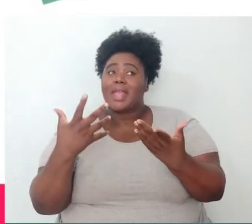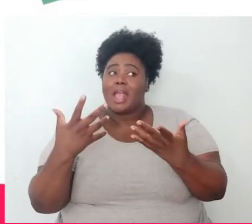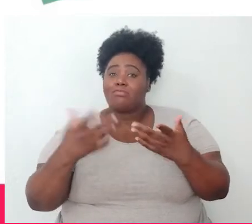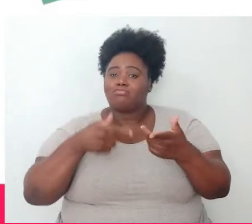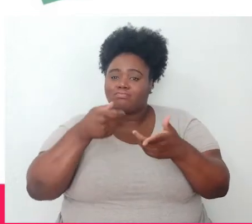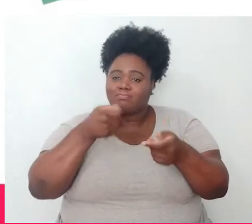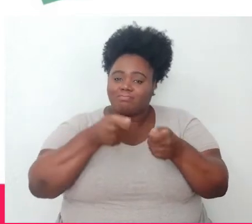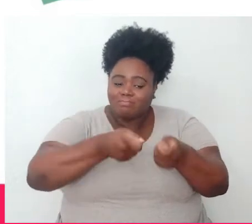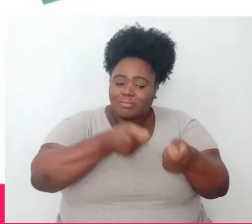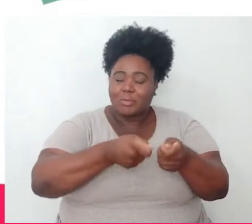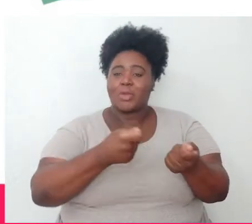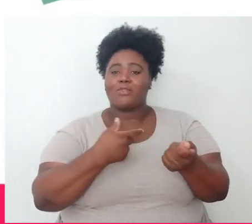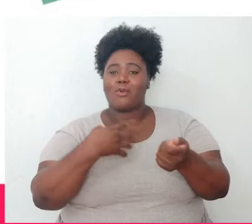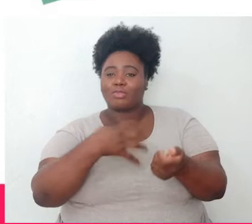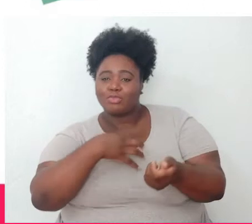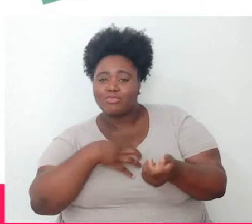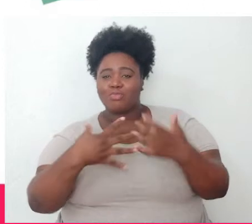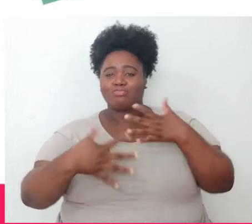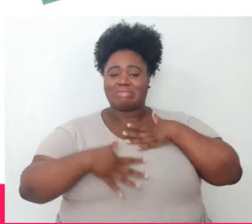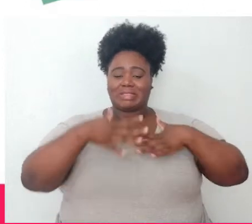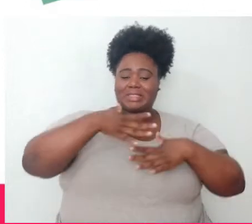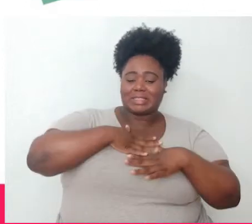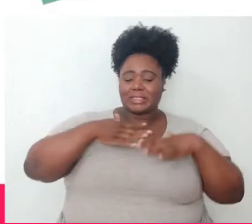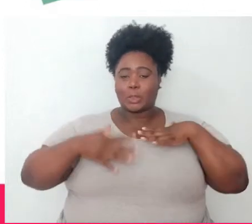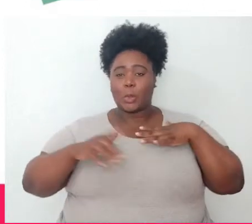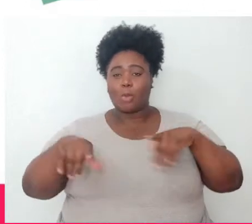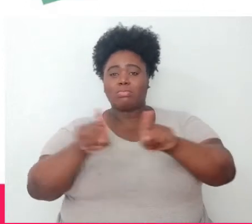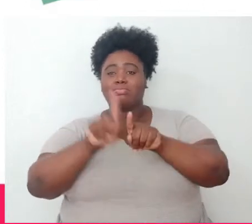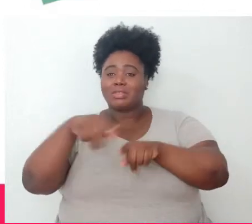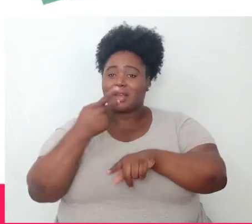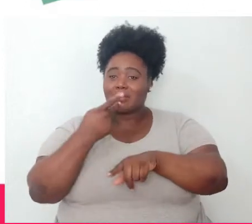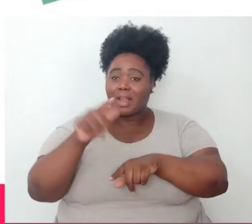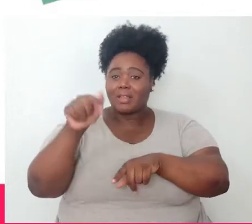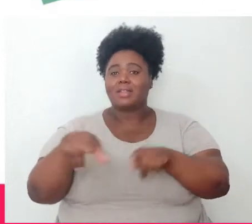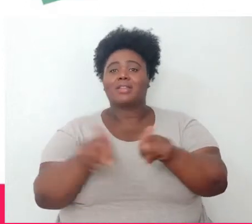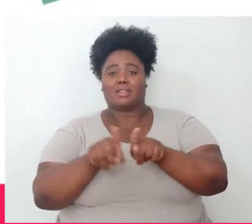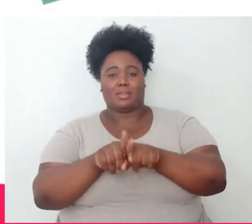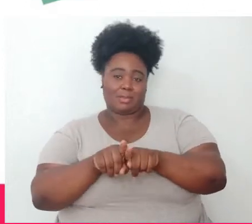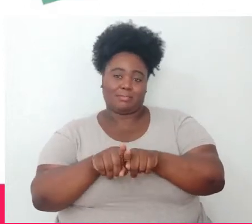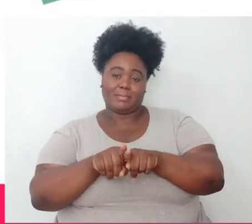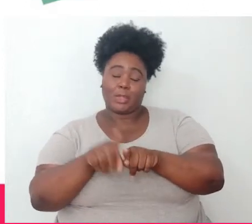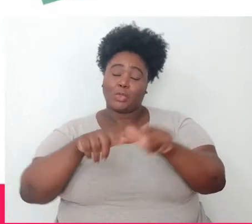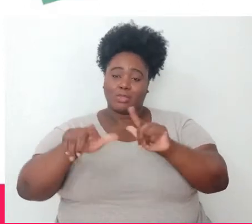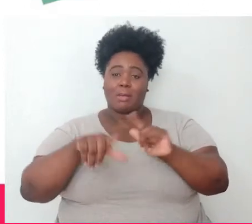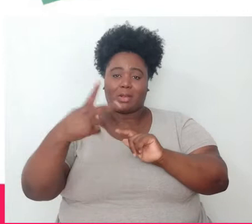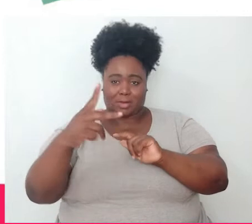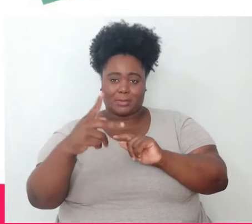estéticas, simbólicas, sonoras e corporais que são enunciadas desde esses trabalhos,